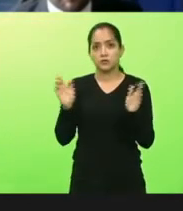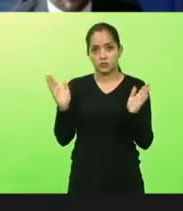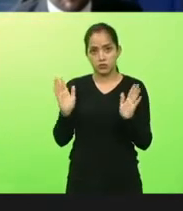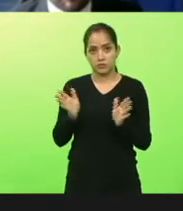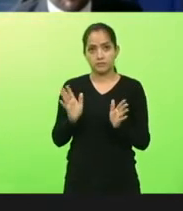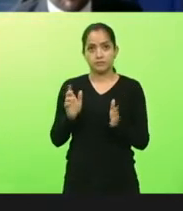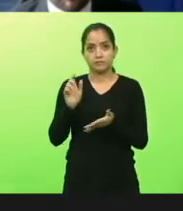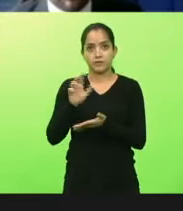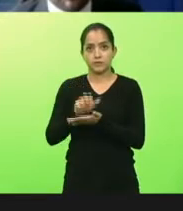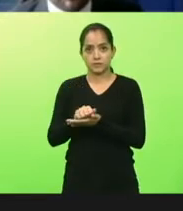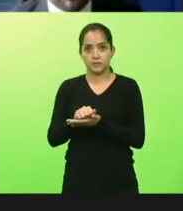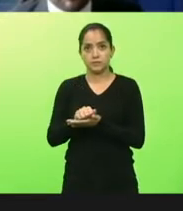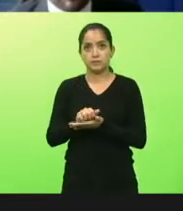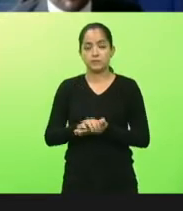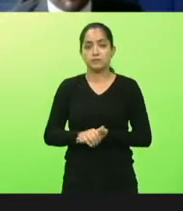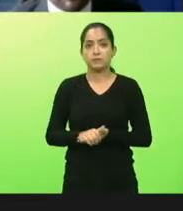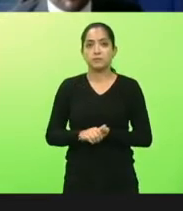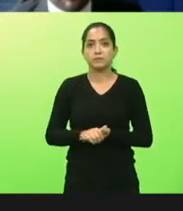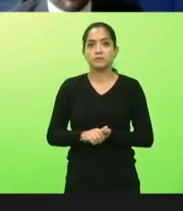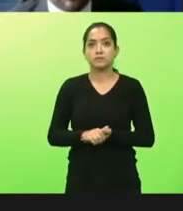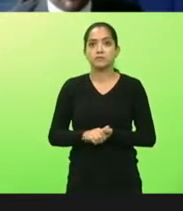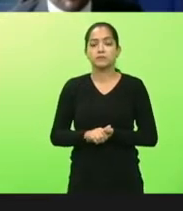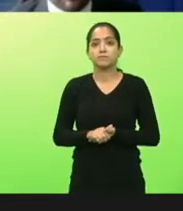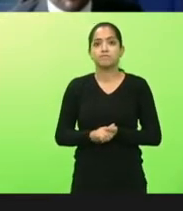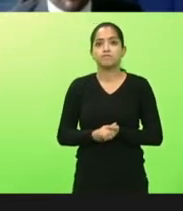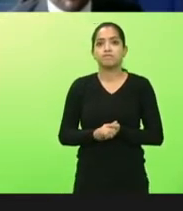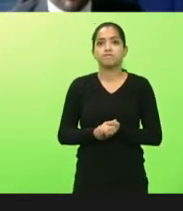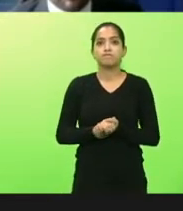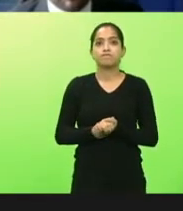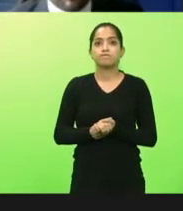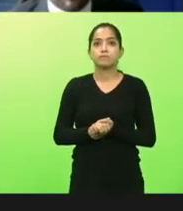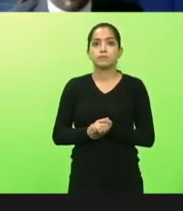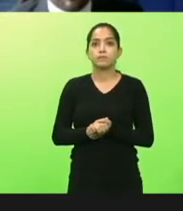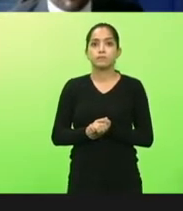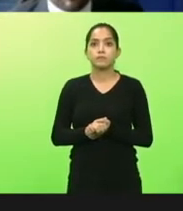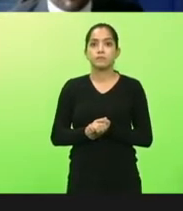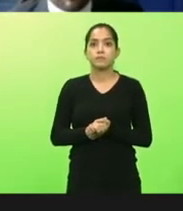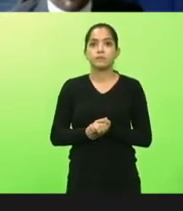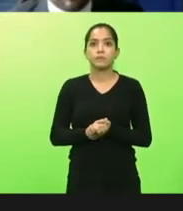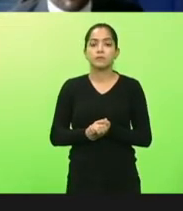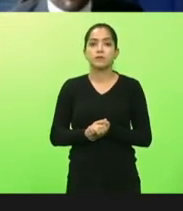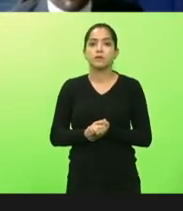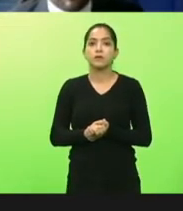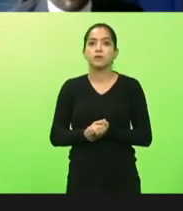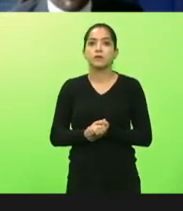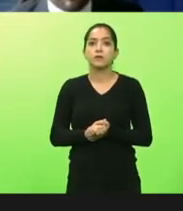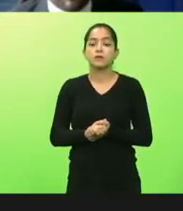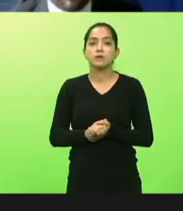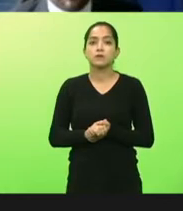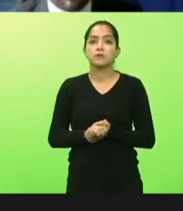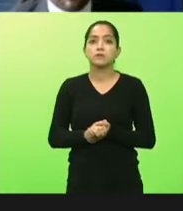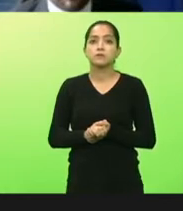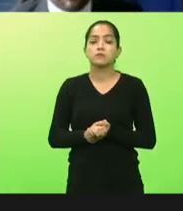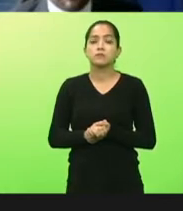Sopelsa. Então, Fernando, se puder me dar só uma partezinha, deputado Fernando. Pois não, deputado Kennedy.